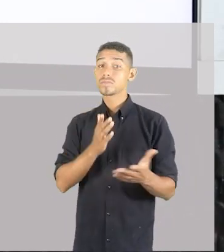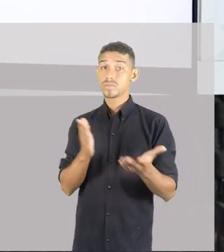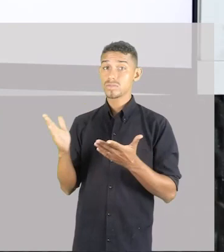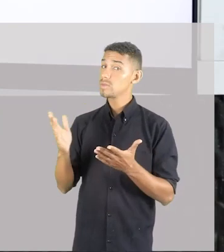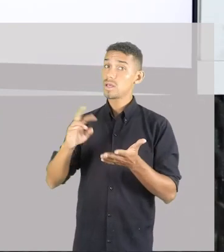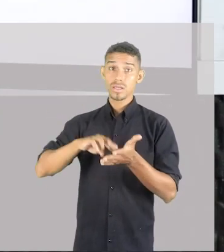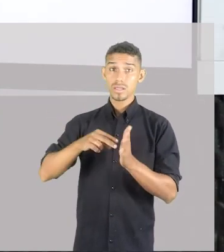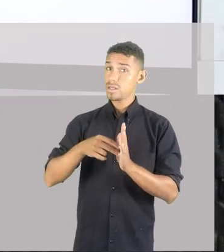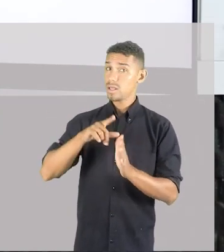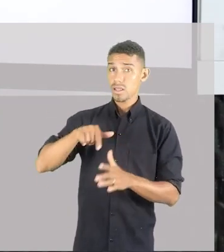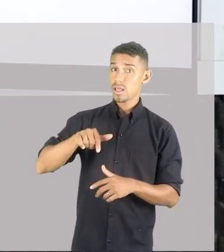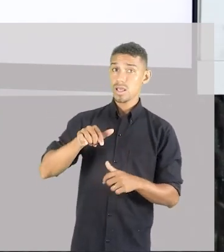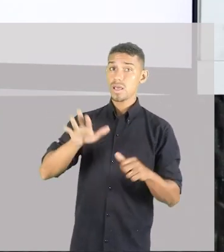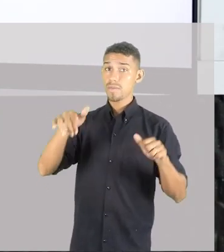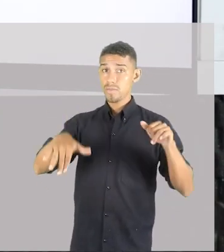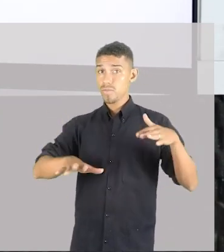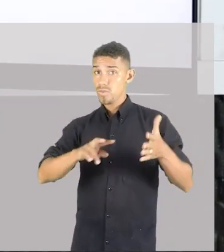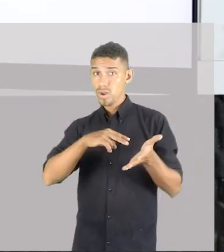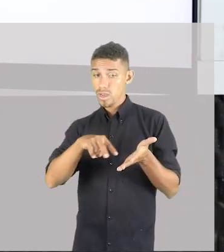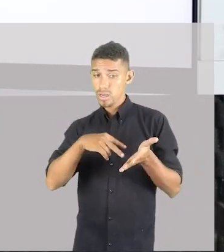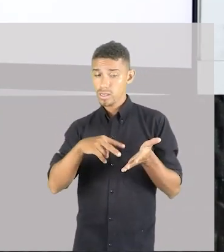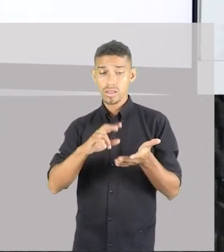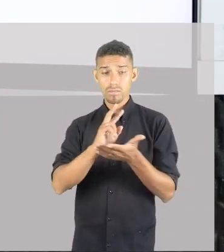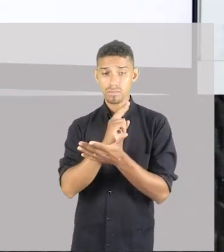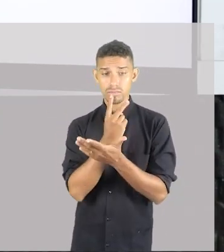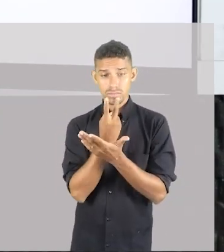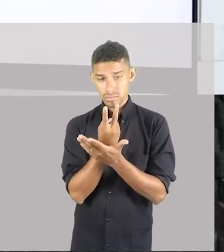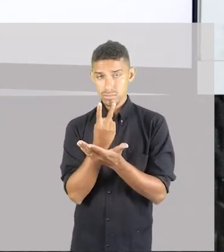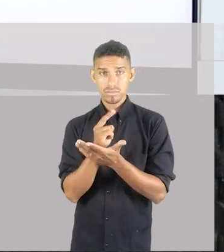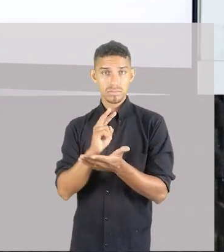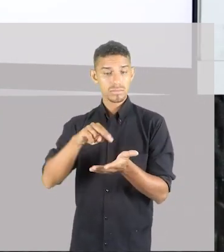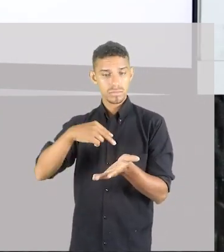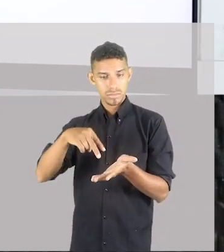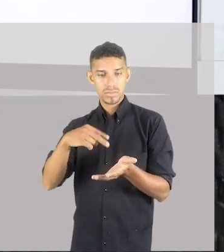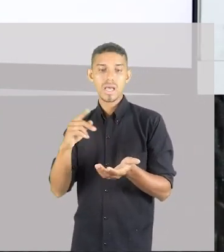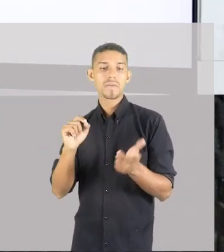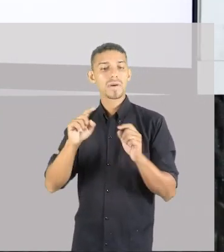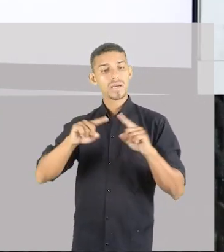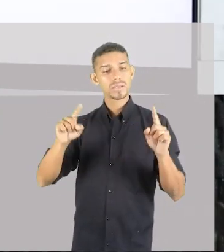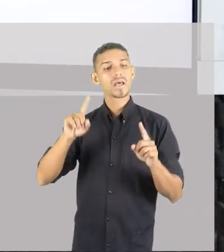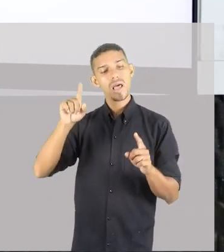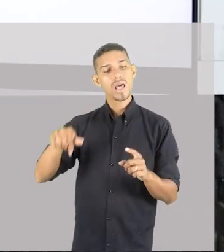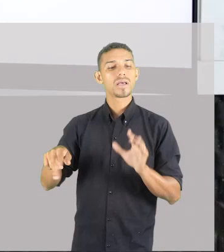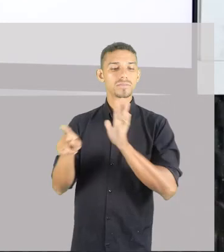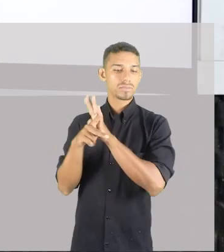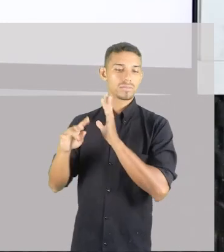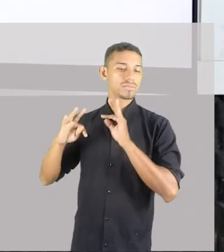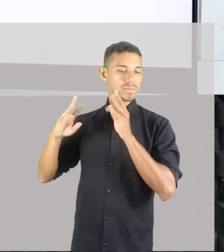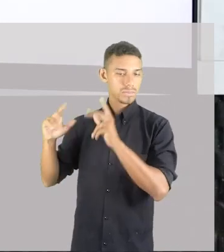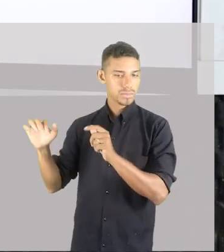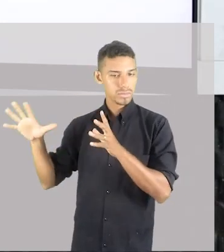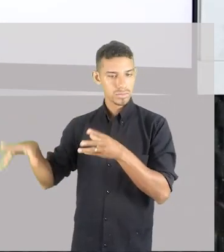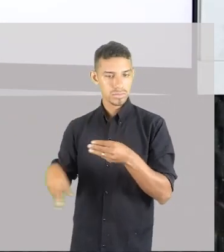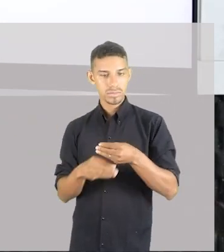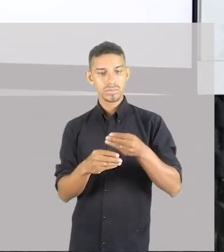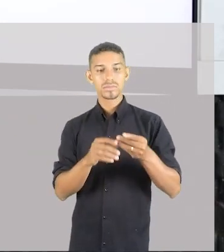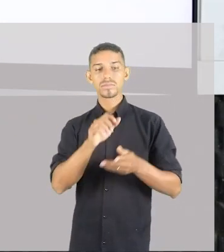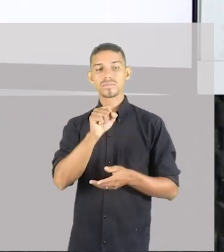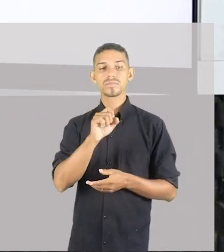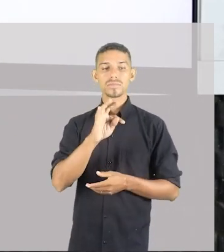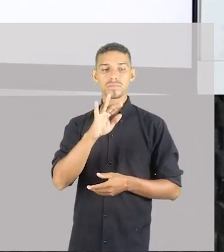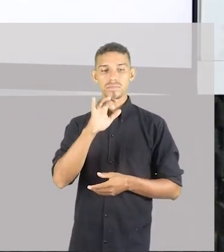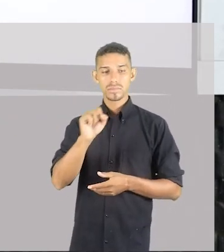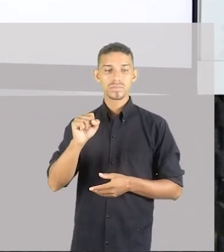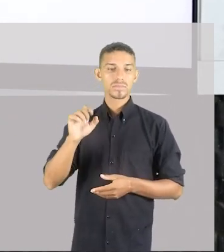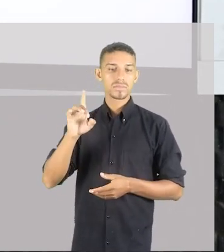sempre significa break Nem todas as danças de rua São break dance mas o break dance é a mãe de todas as street dance